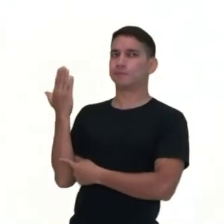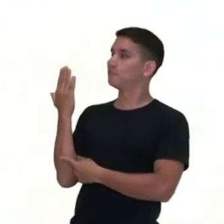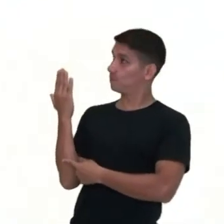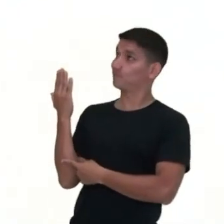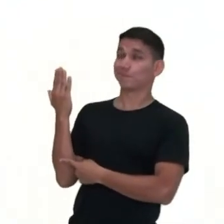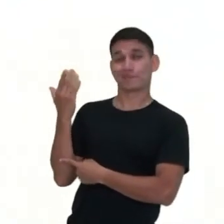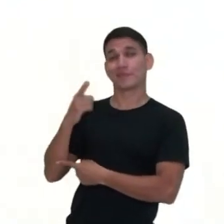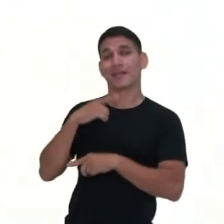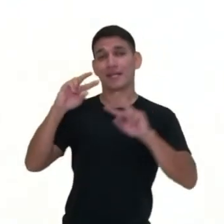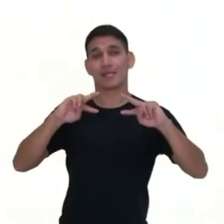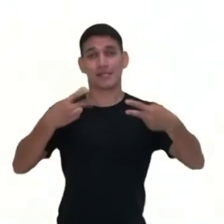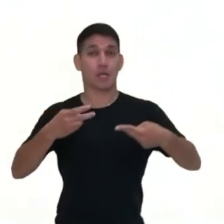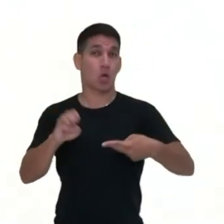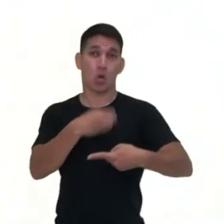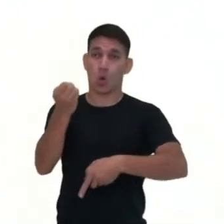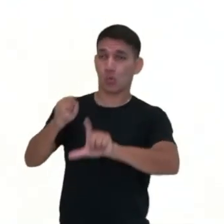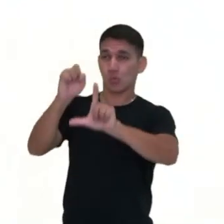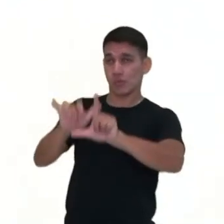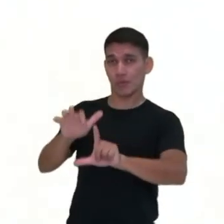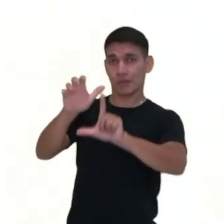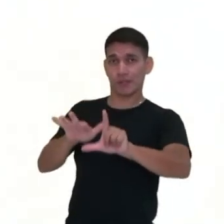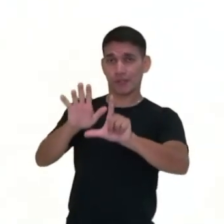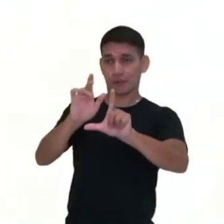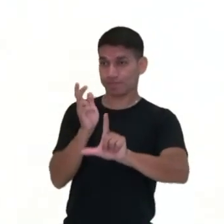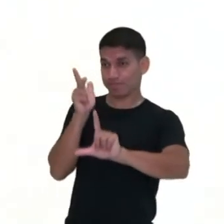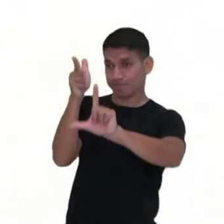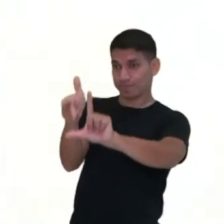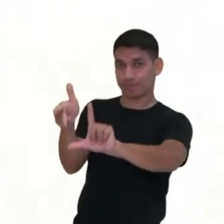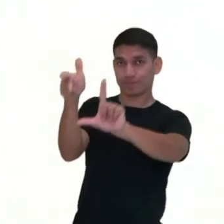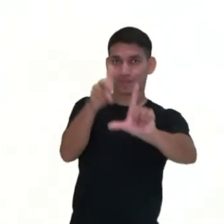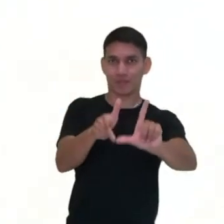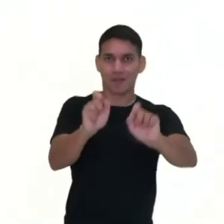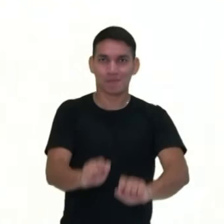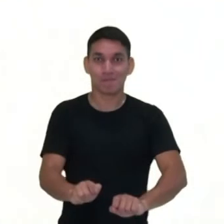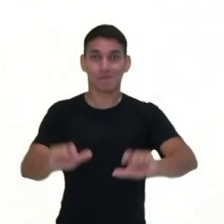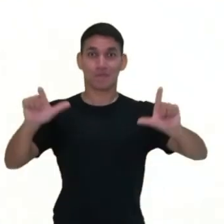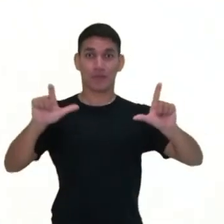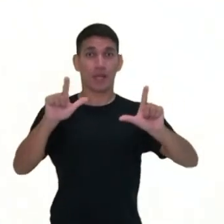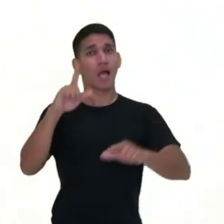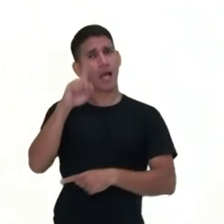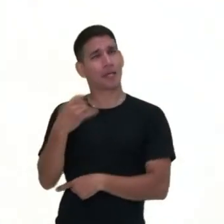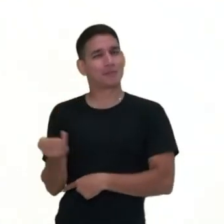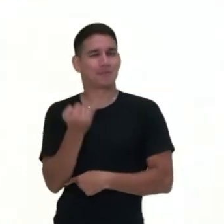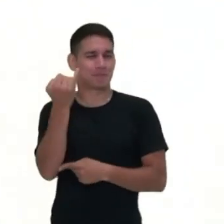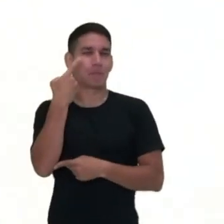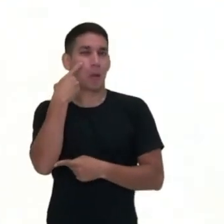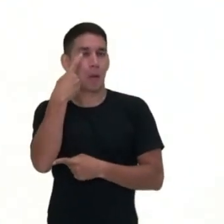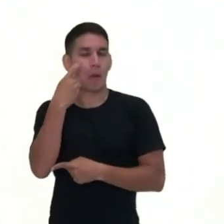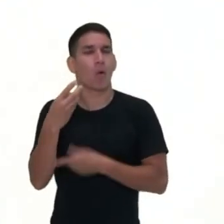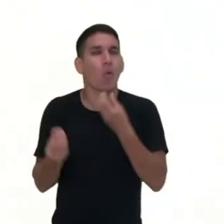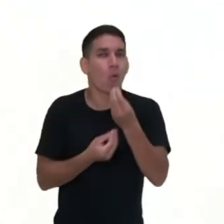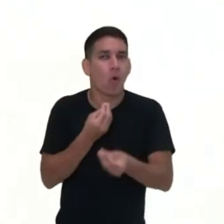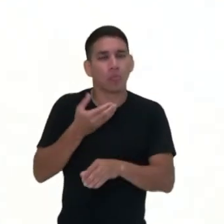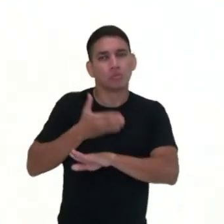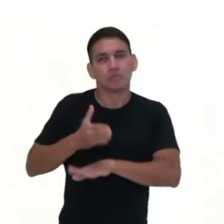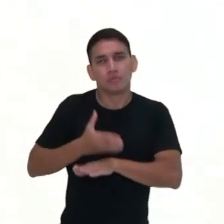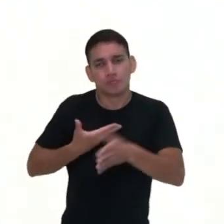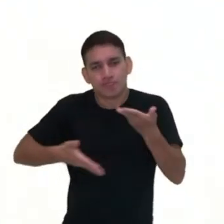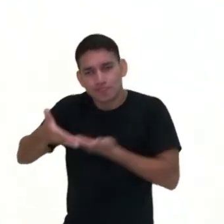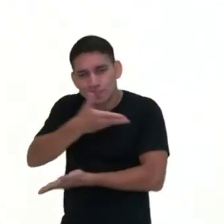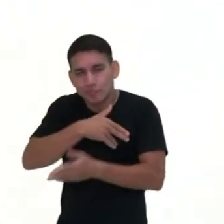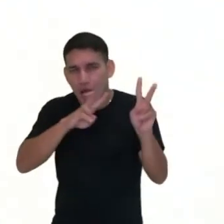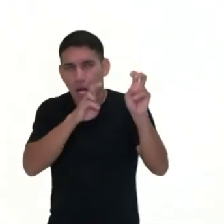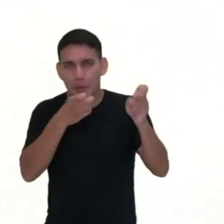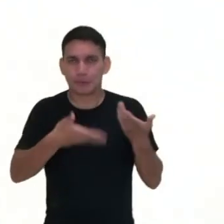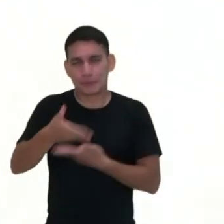no link abaixo ou pelo QR Code, né? Dois trechos da paródia são importantes. É uma paródiazinha, né? Relacionados aí ao assunto que a gente está